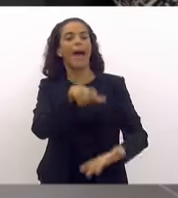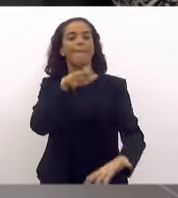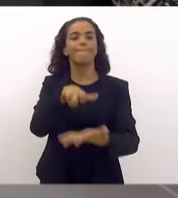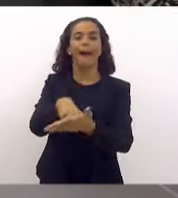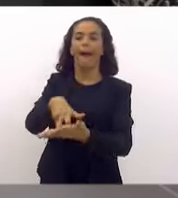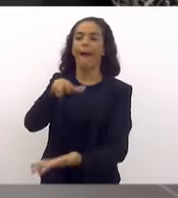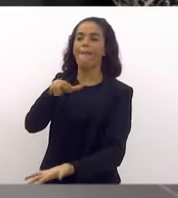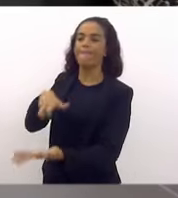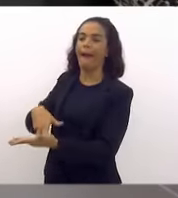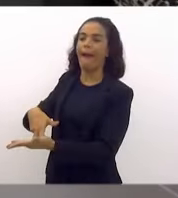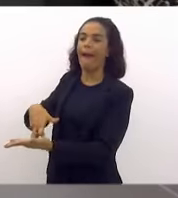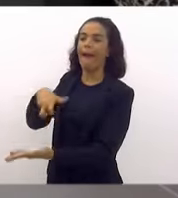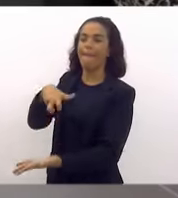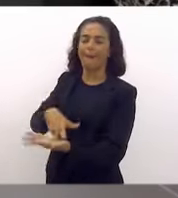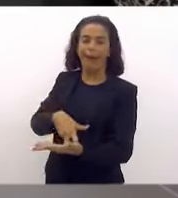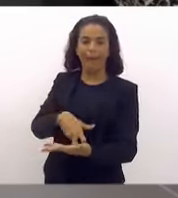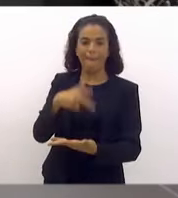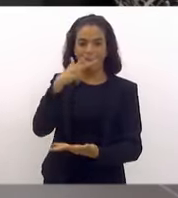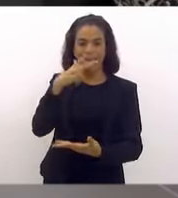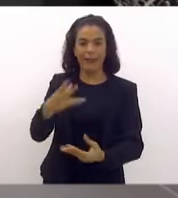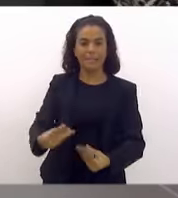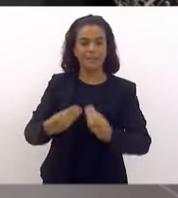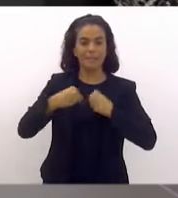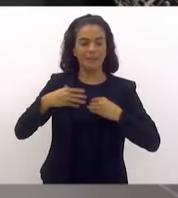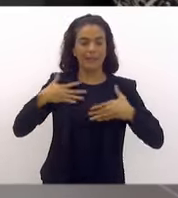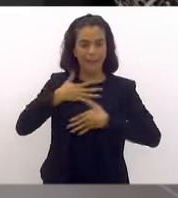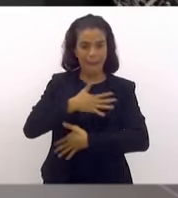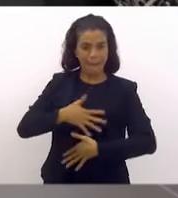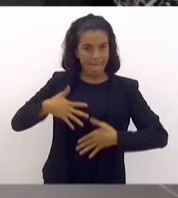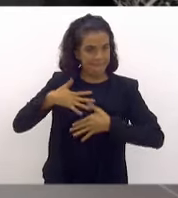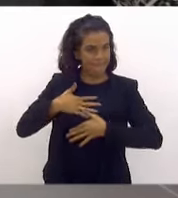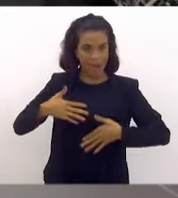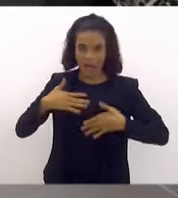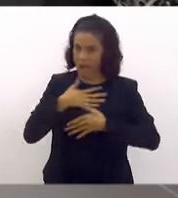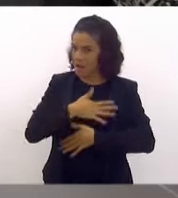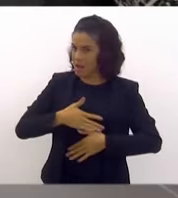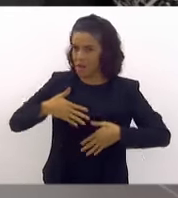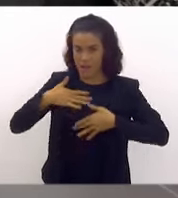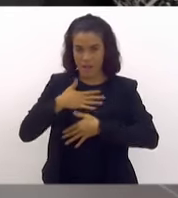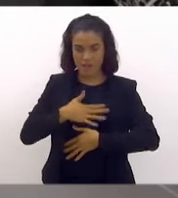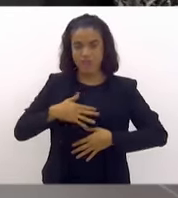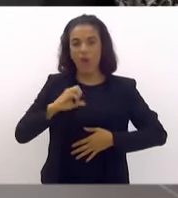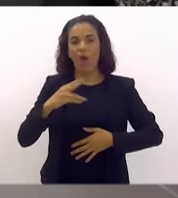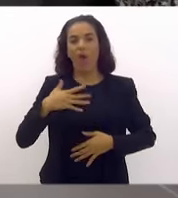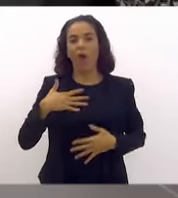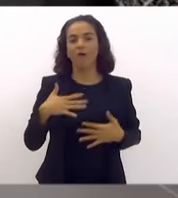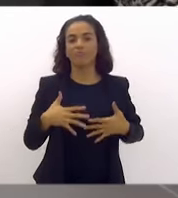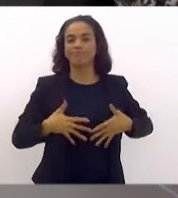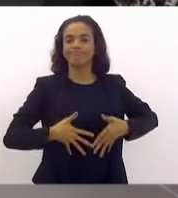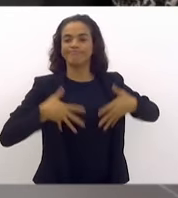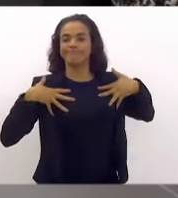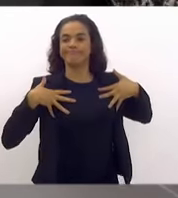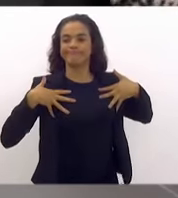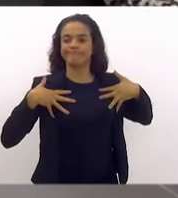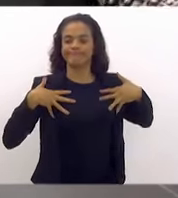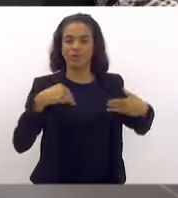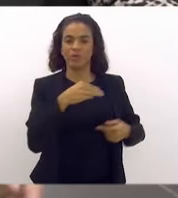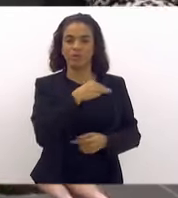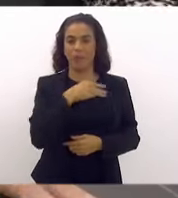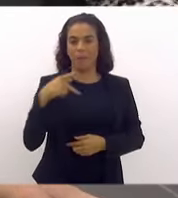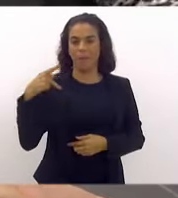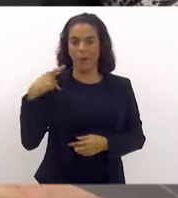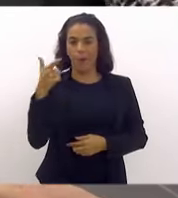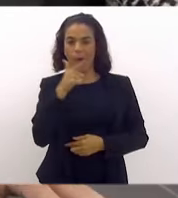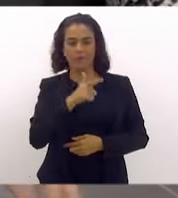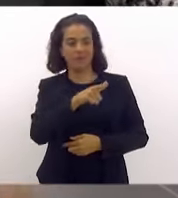isso fosse um prazer como se isso fosse um deleite profissional do membro do Ministério Público a atingir